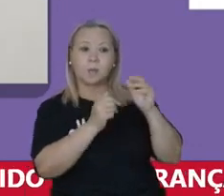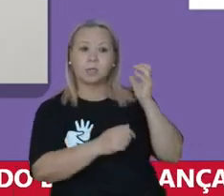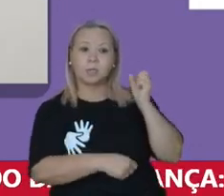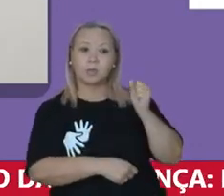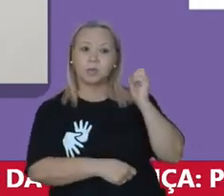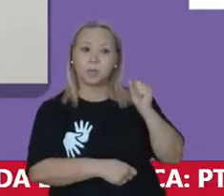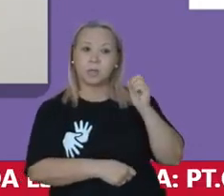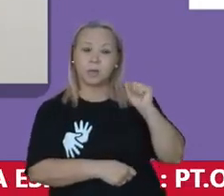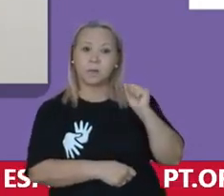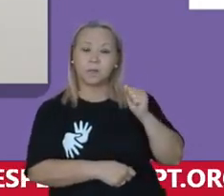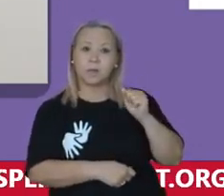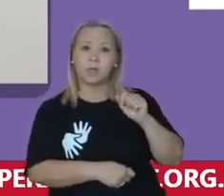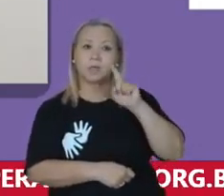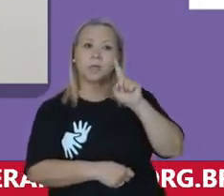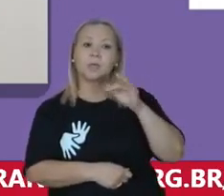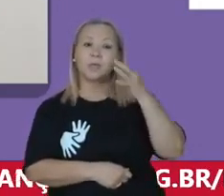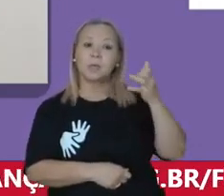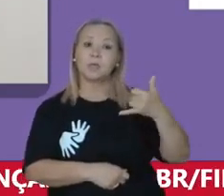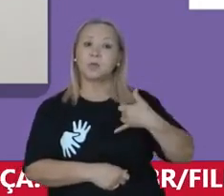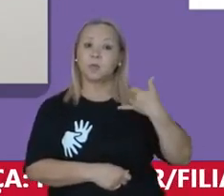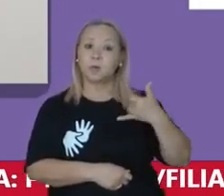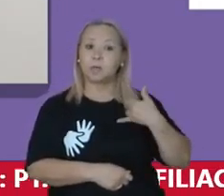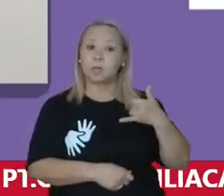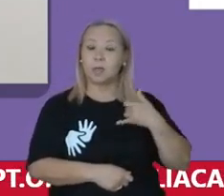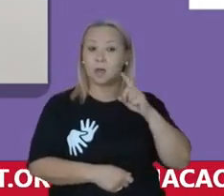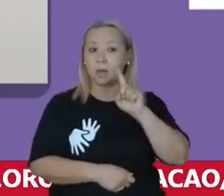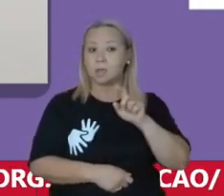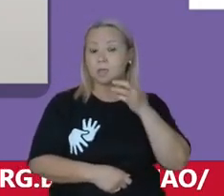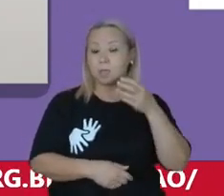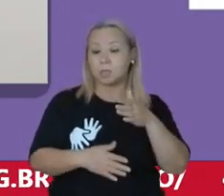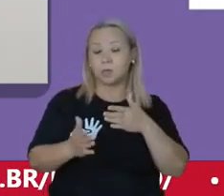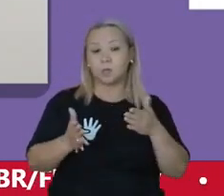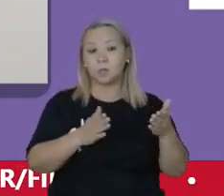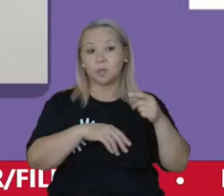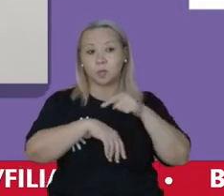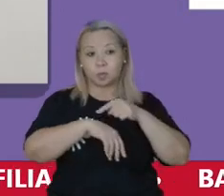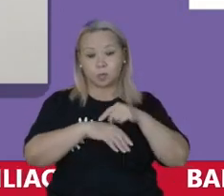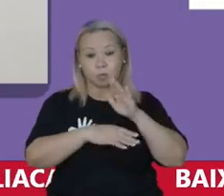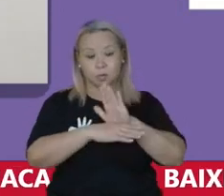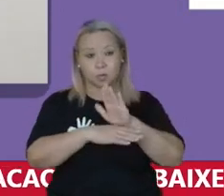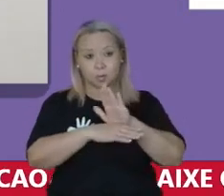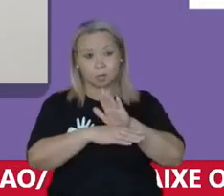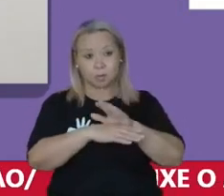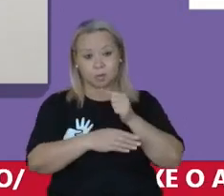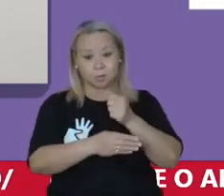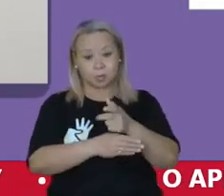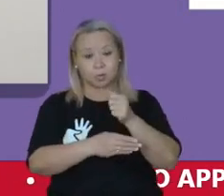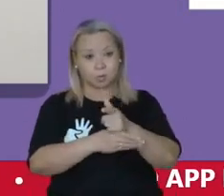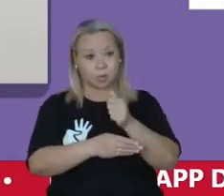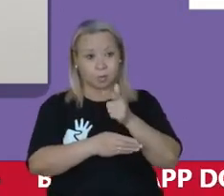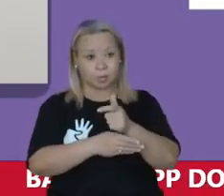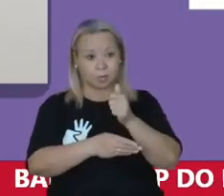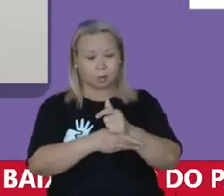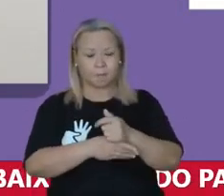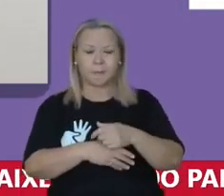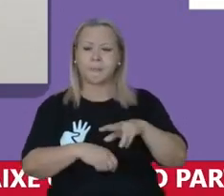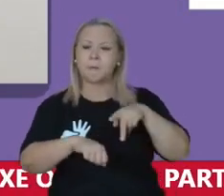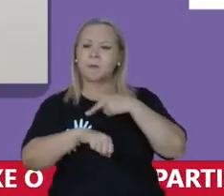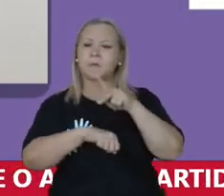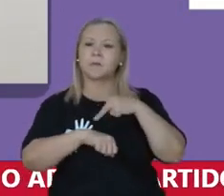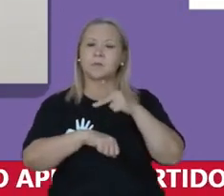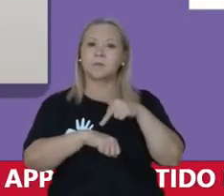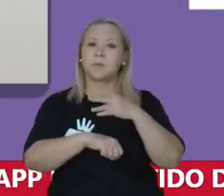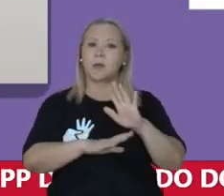benefício, seja por idade, seja por tempo de contribuição. A maior parte dos países